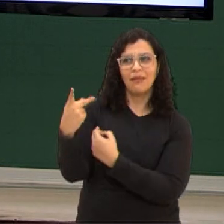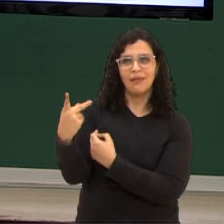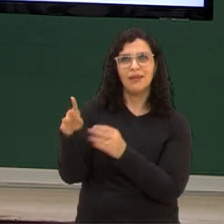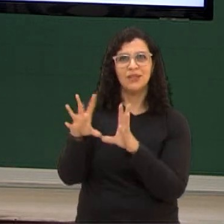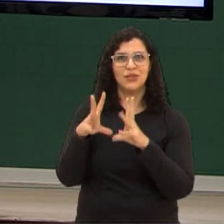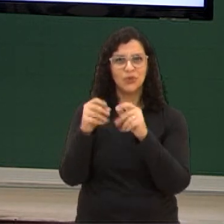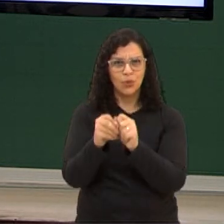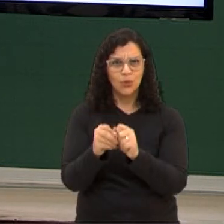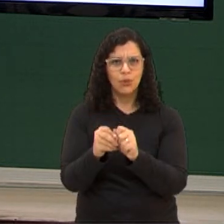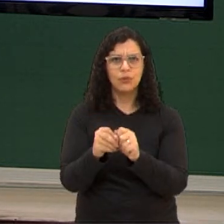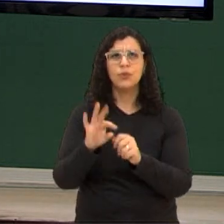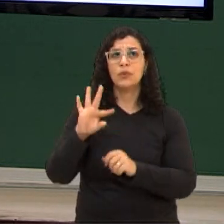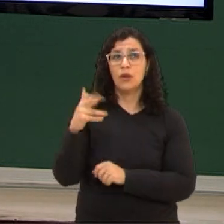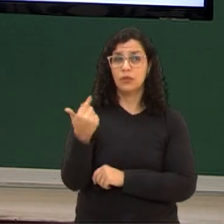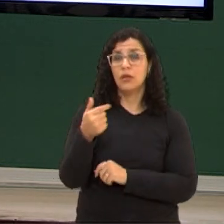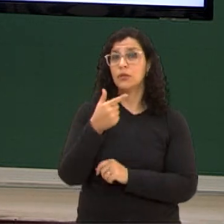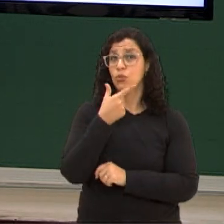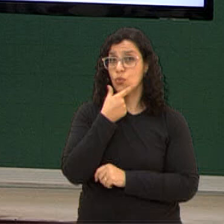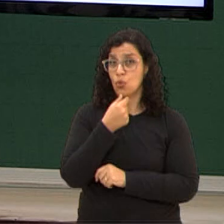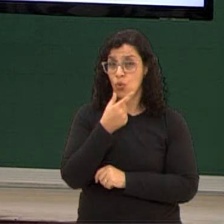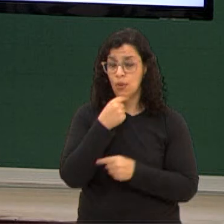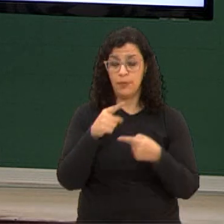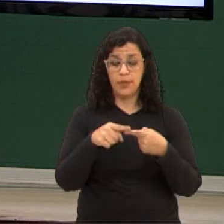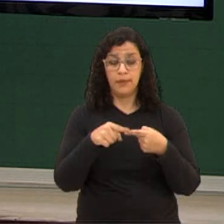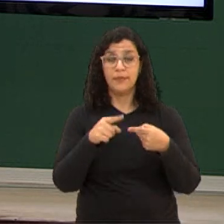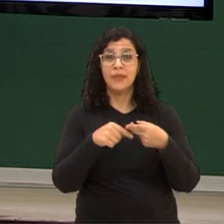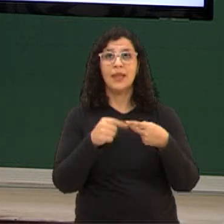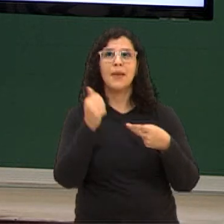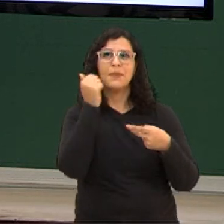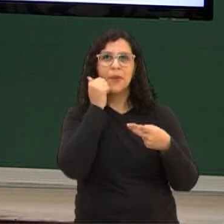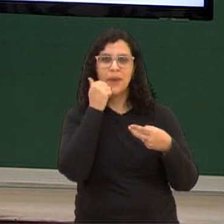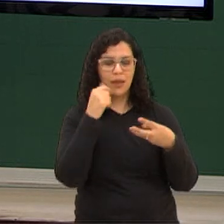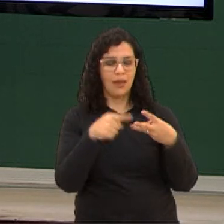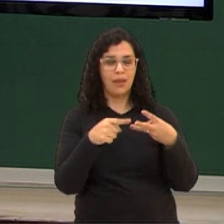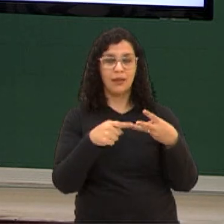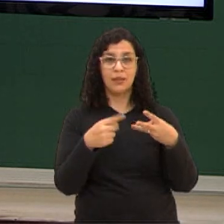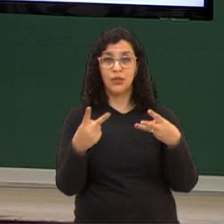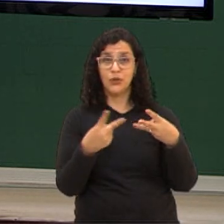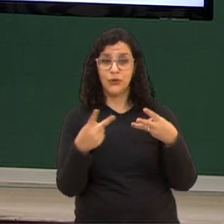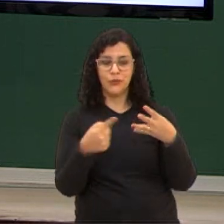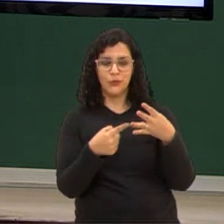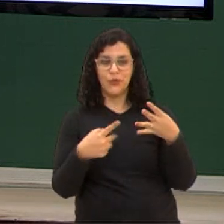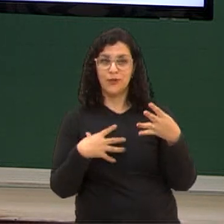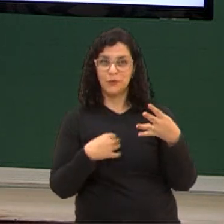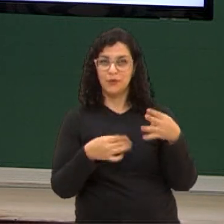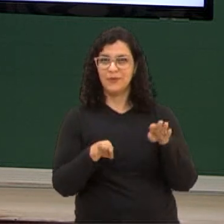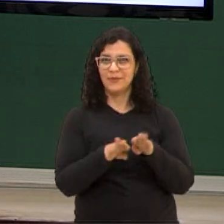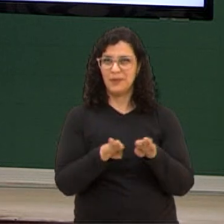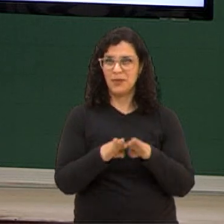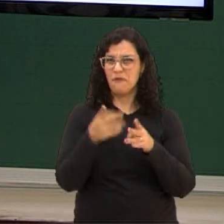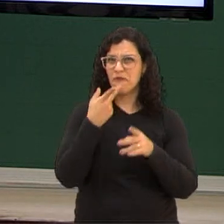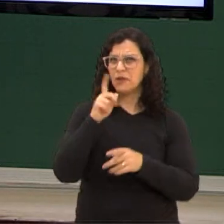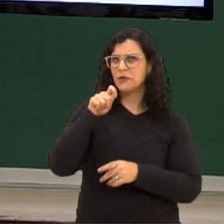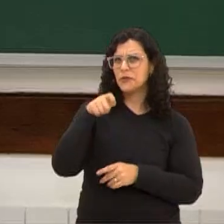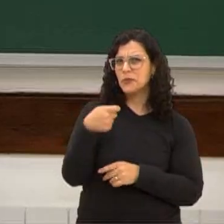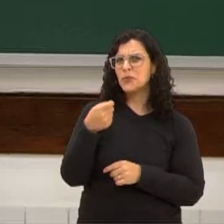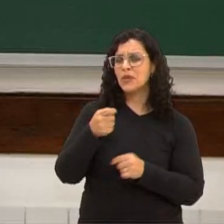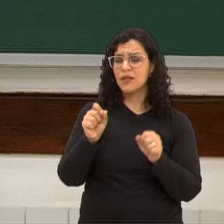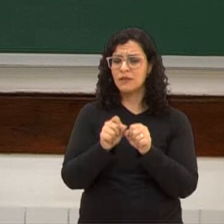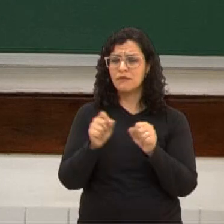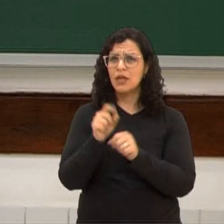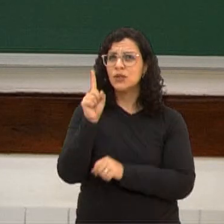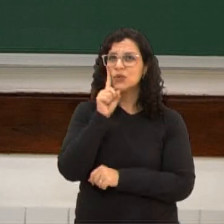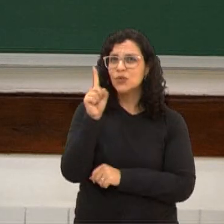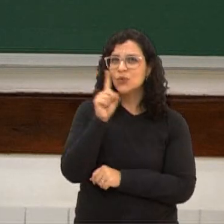né? Do Homer, Bart, da Marge e da Lisa. E relata o que eles fazem no seu